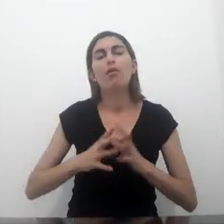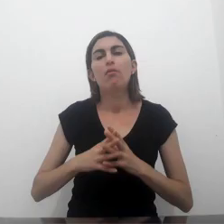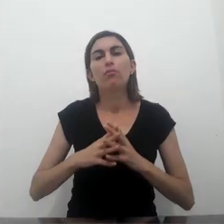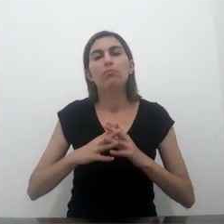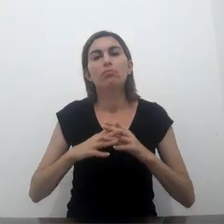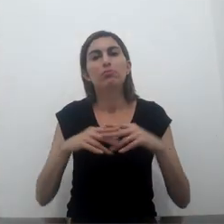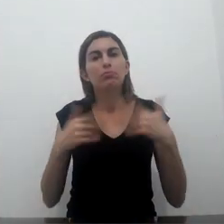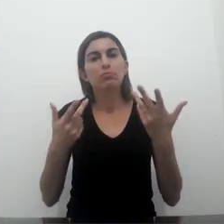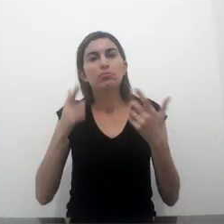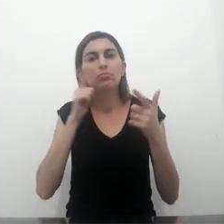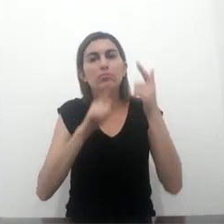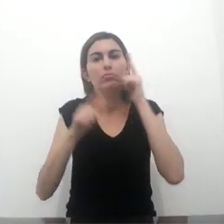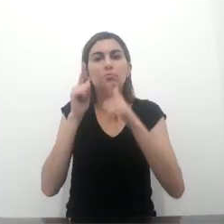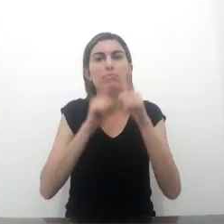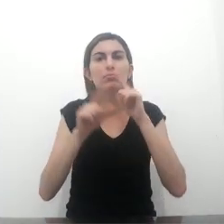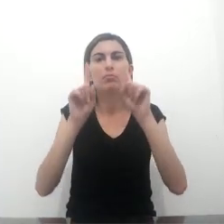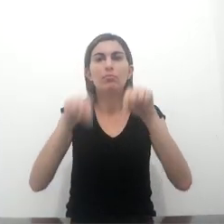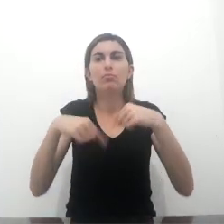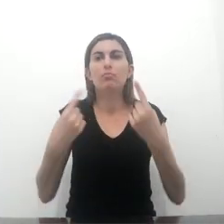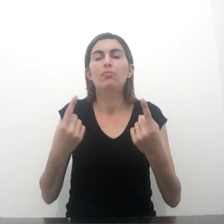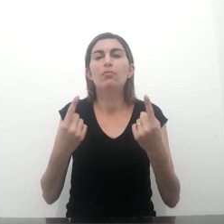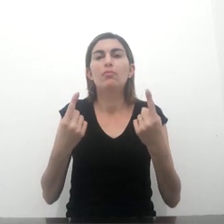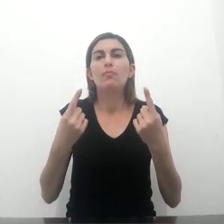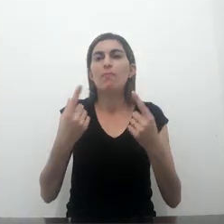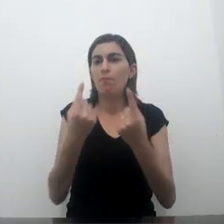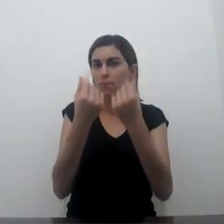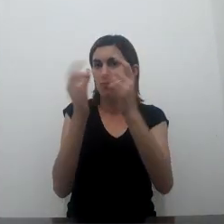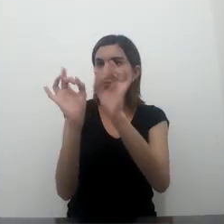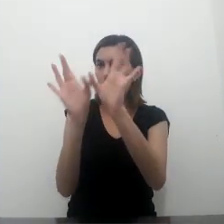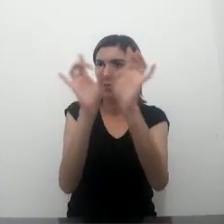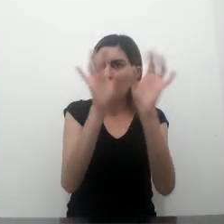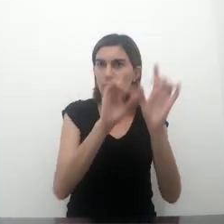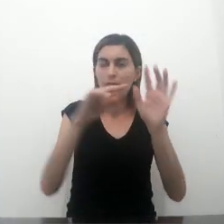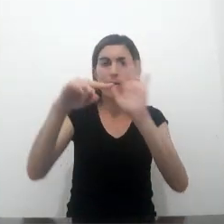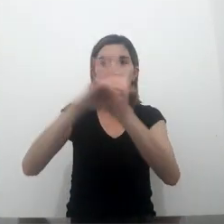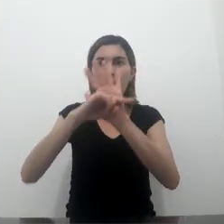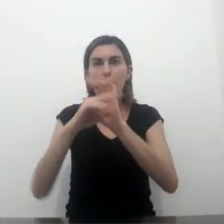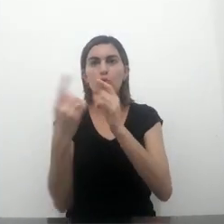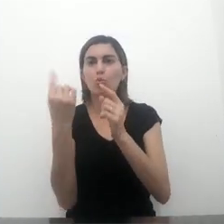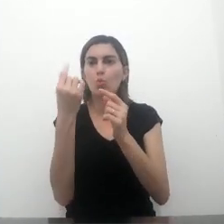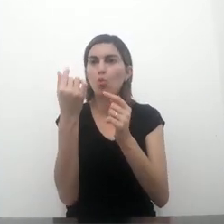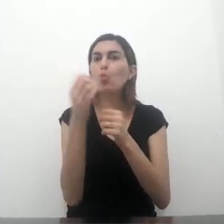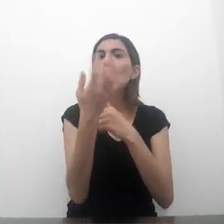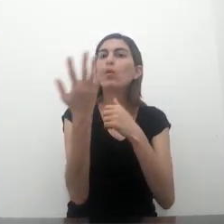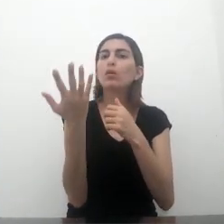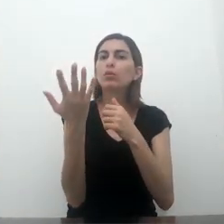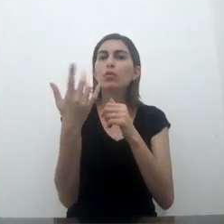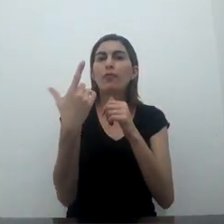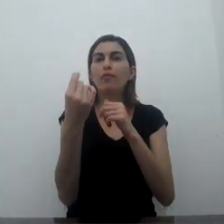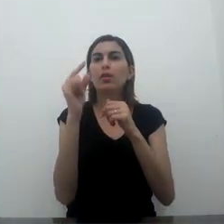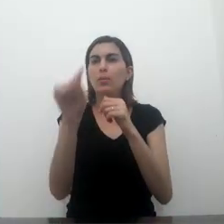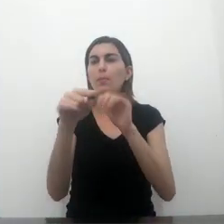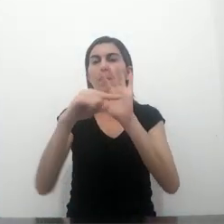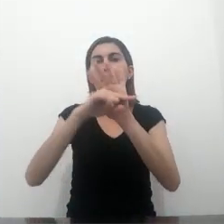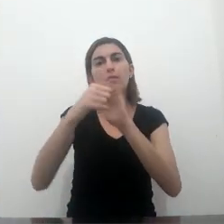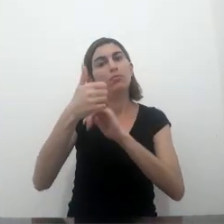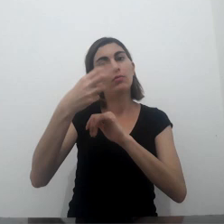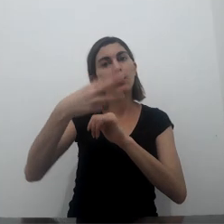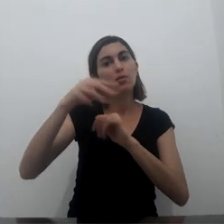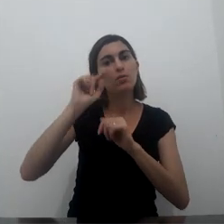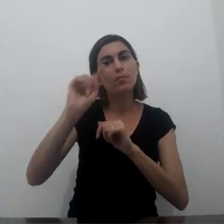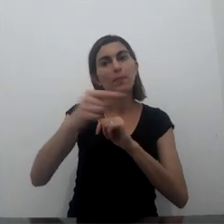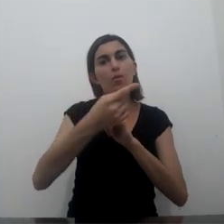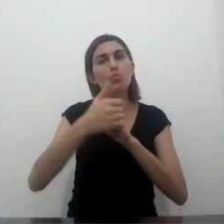vê que o lucro é preço de venda menos o preço de custo, do 20.000